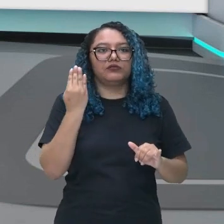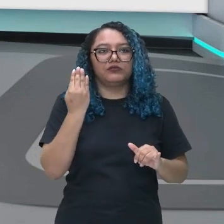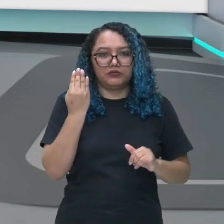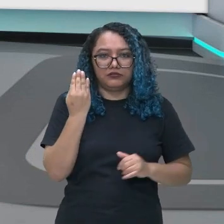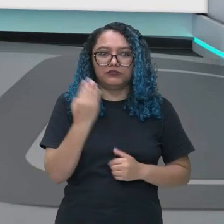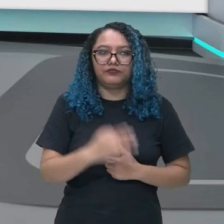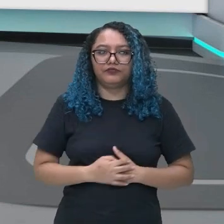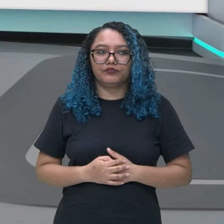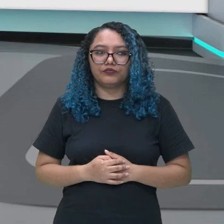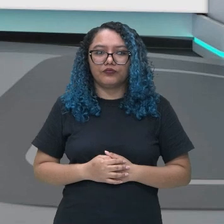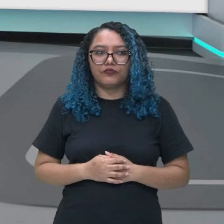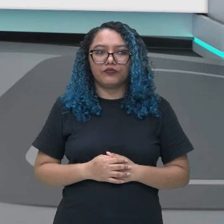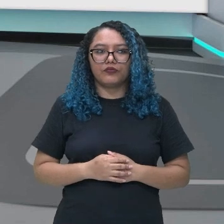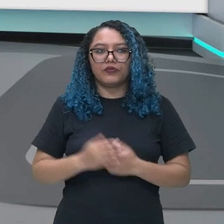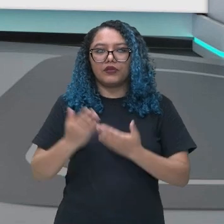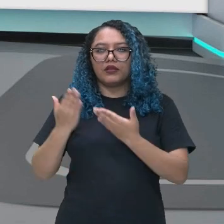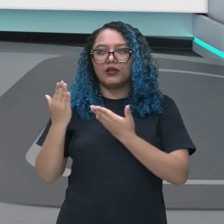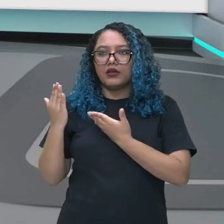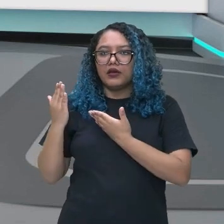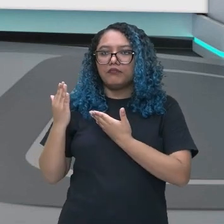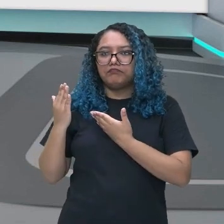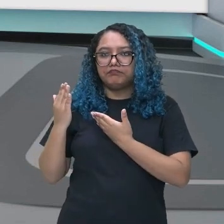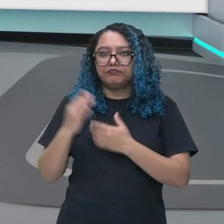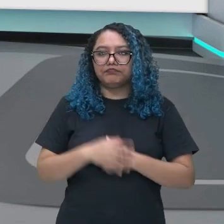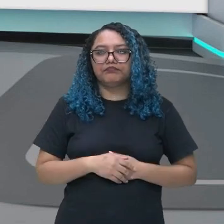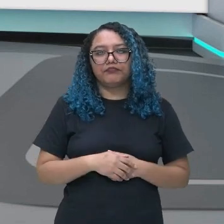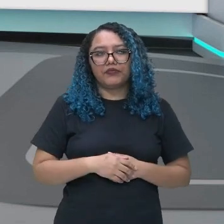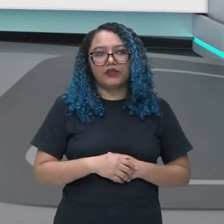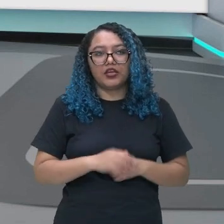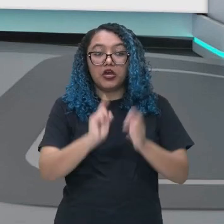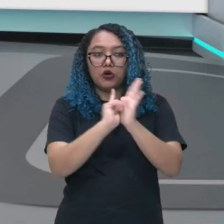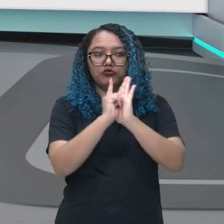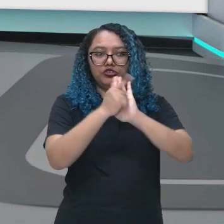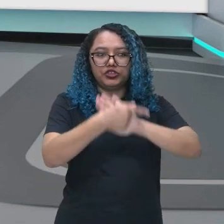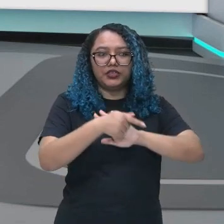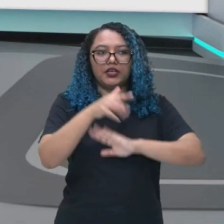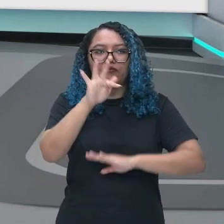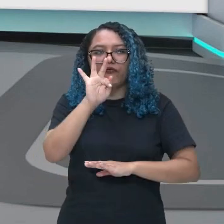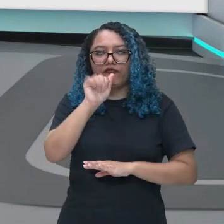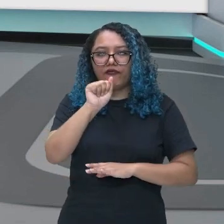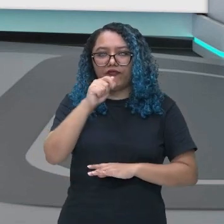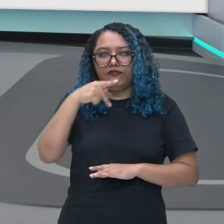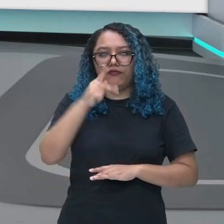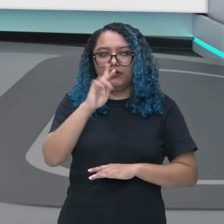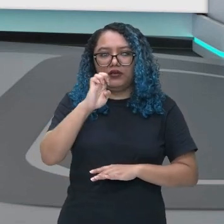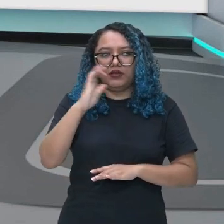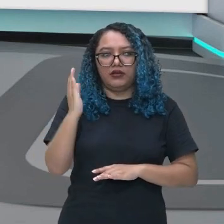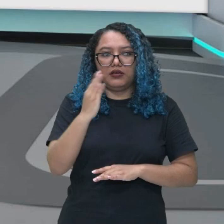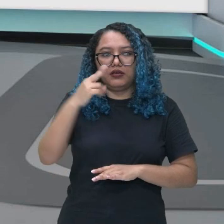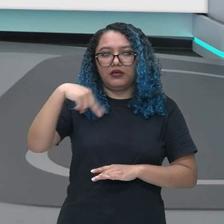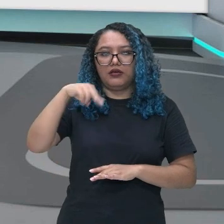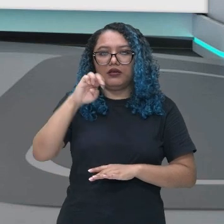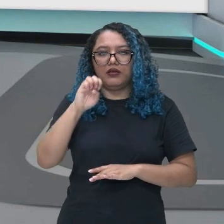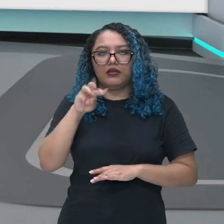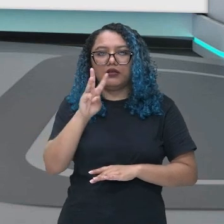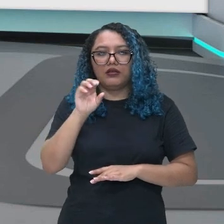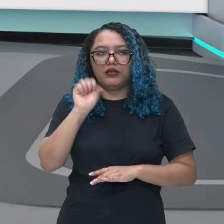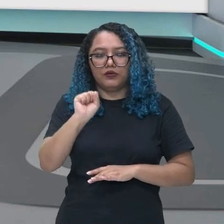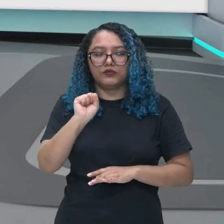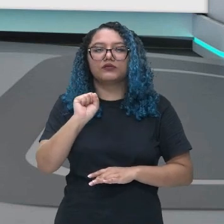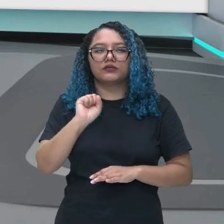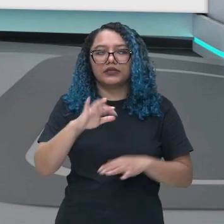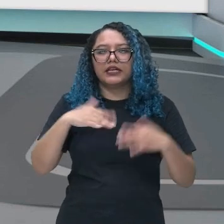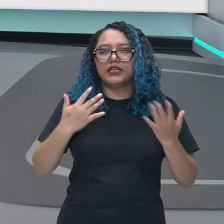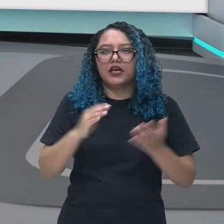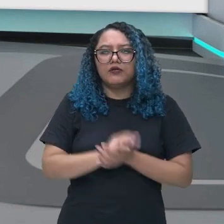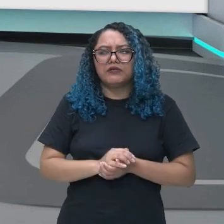para vocês. Fake news genre, que é o gênero chamado fake news, com o uso constante da internet.